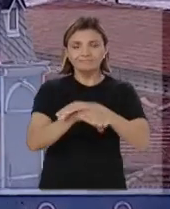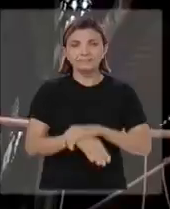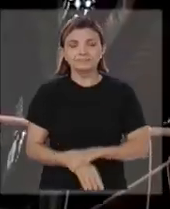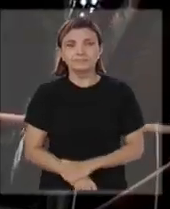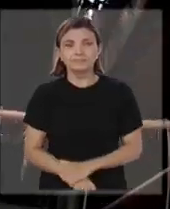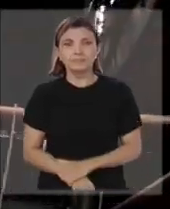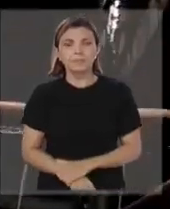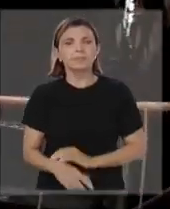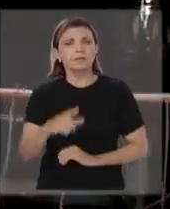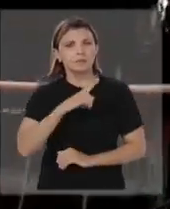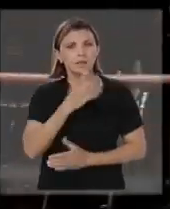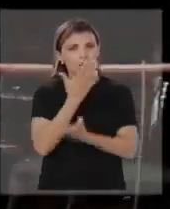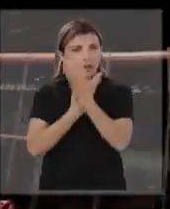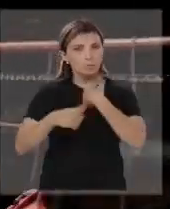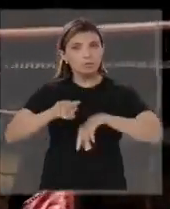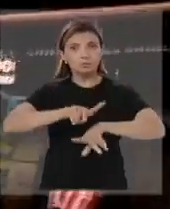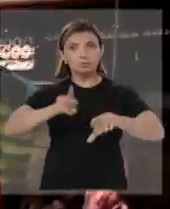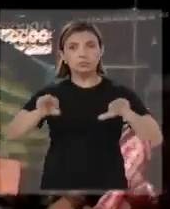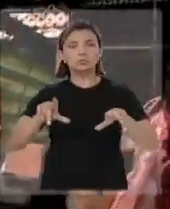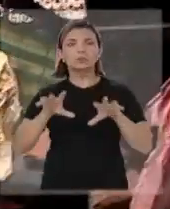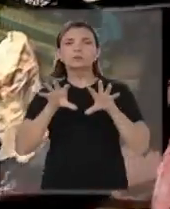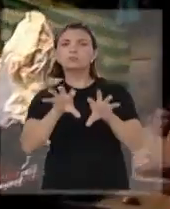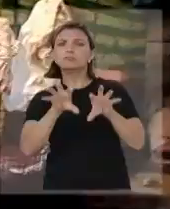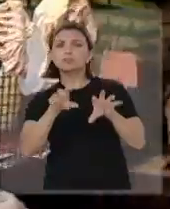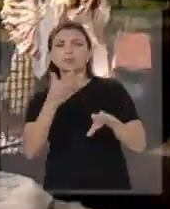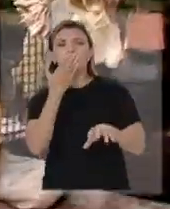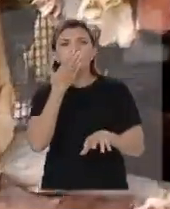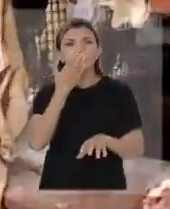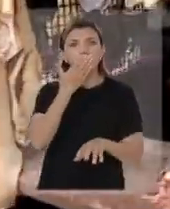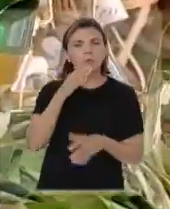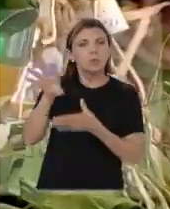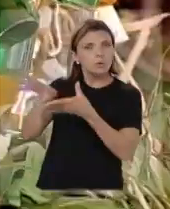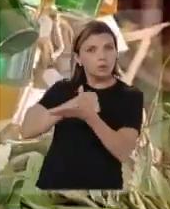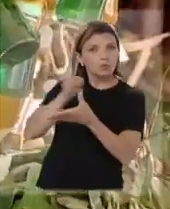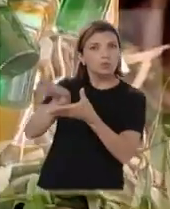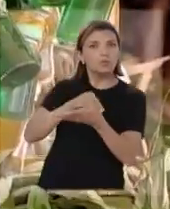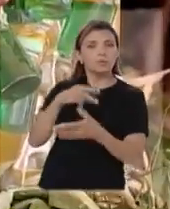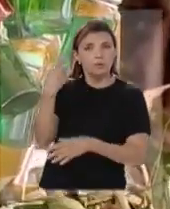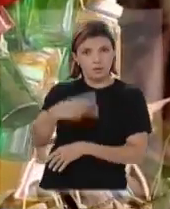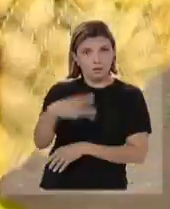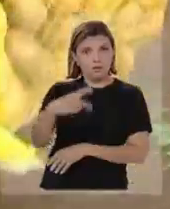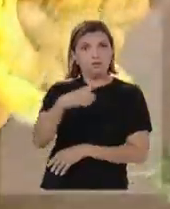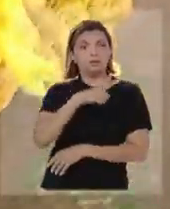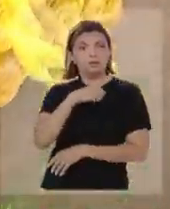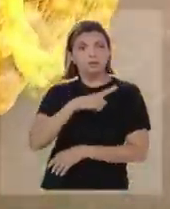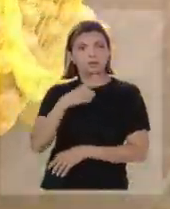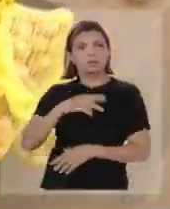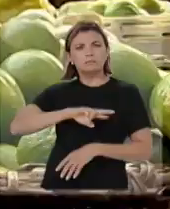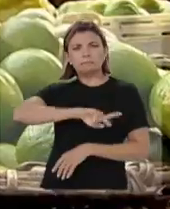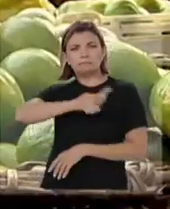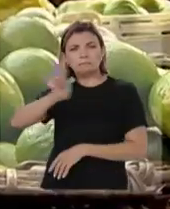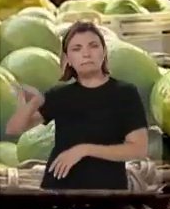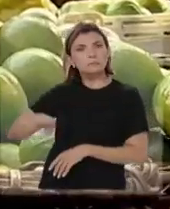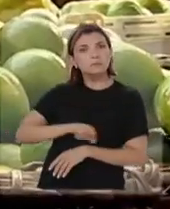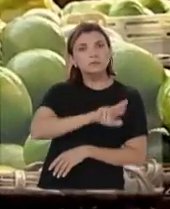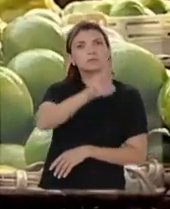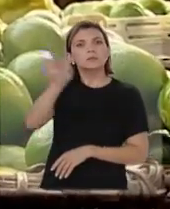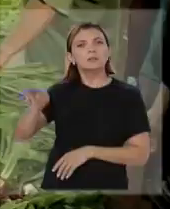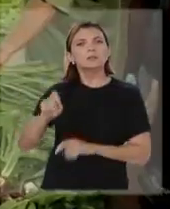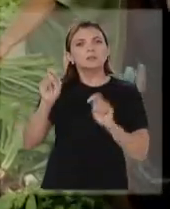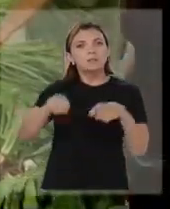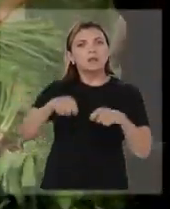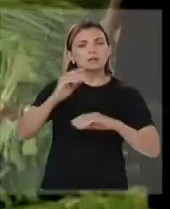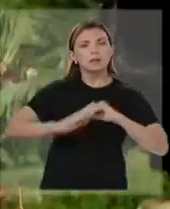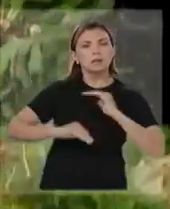histórico. A culinária tem influência indígena muito forte e dá para perceber neste lugar como é grande a